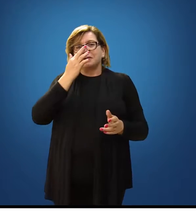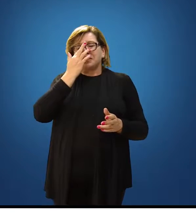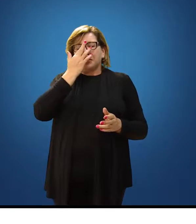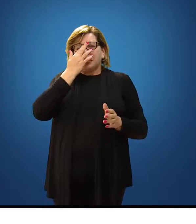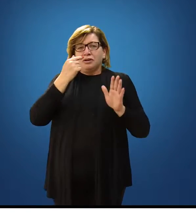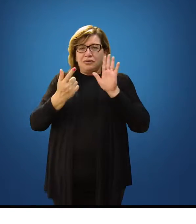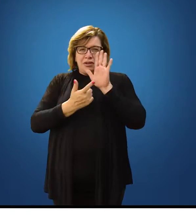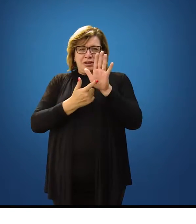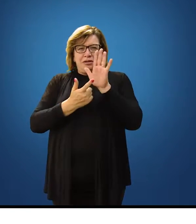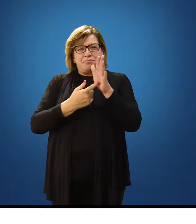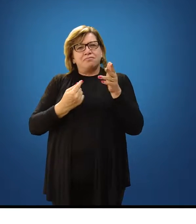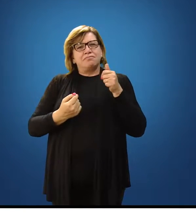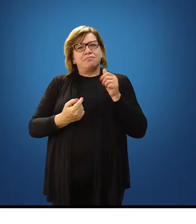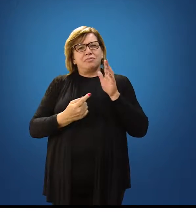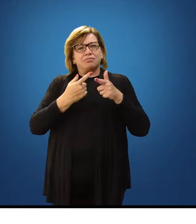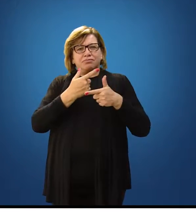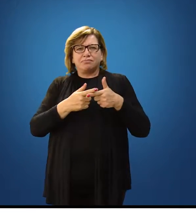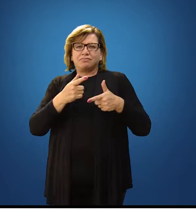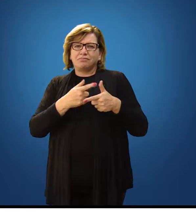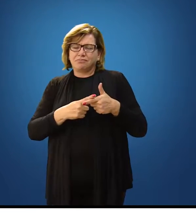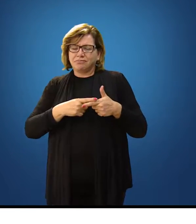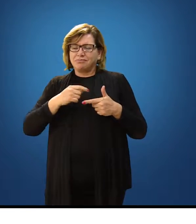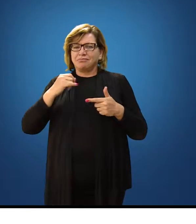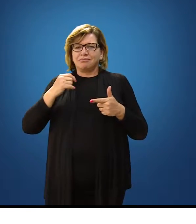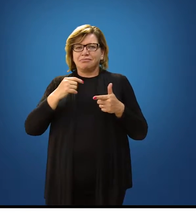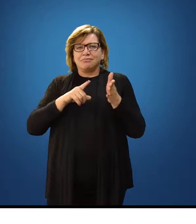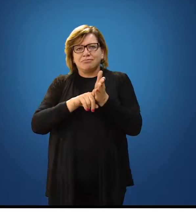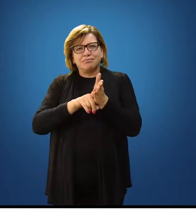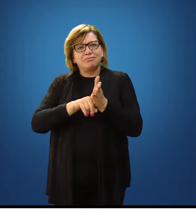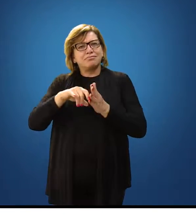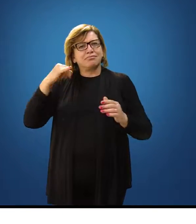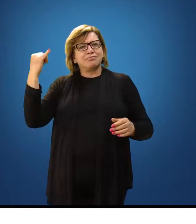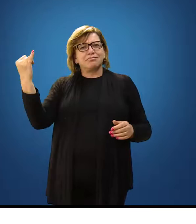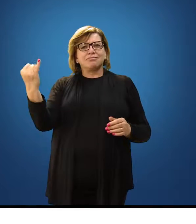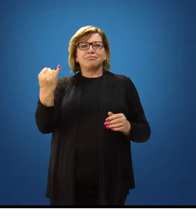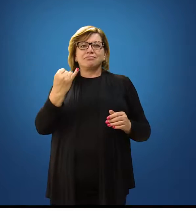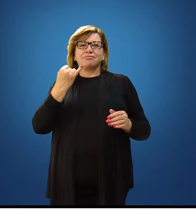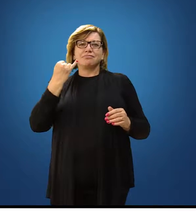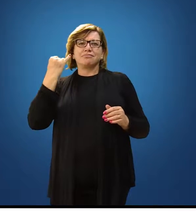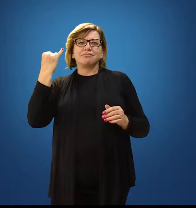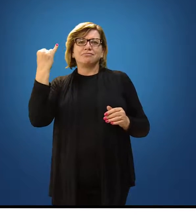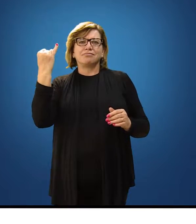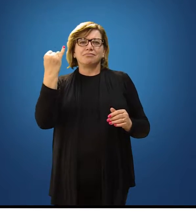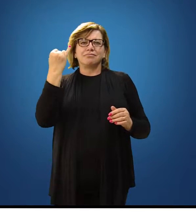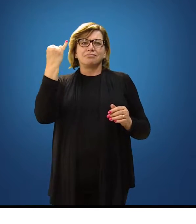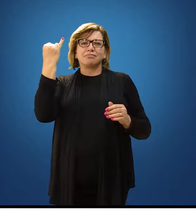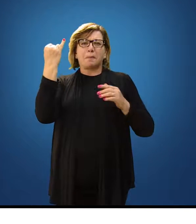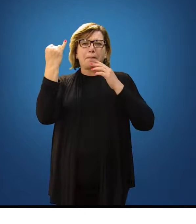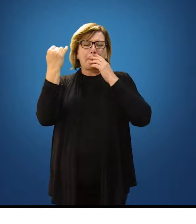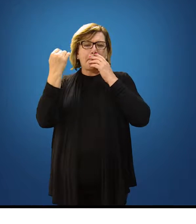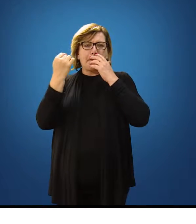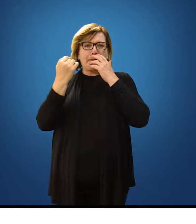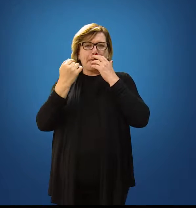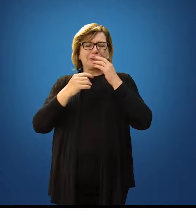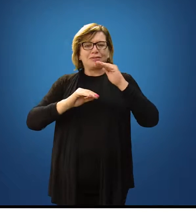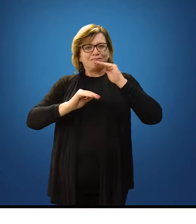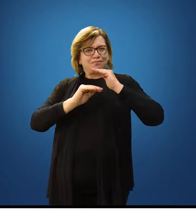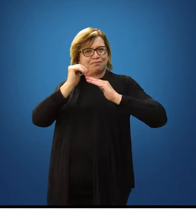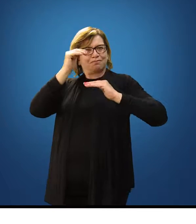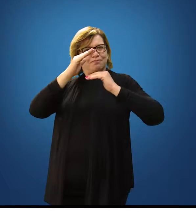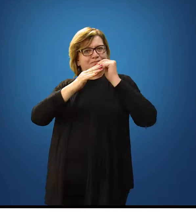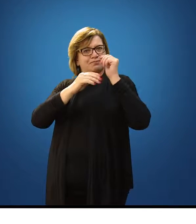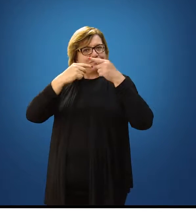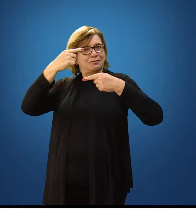você apresenta o problema de pesquisa, sempre é importante, vejam aqui, ser construída